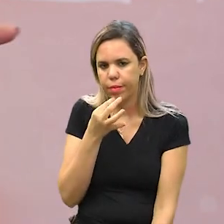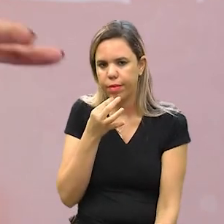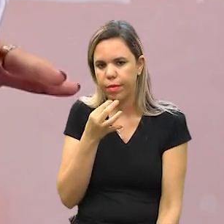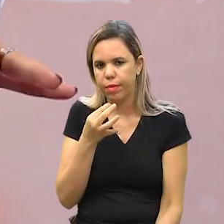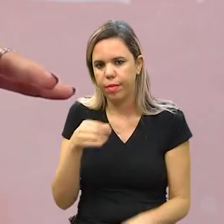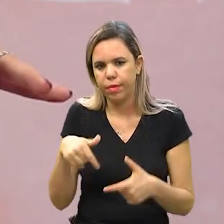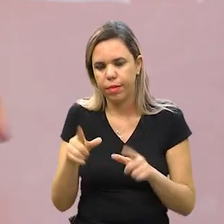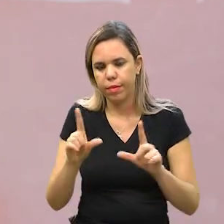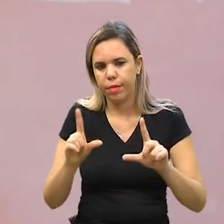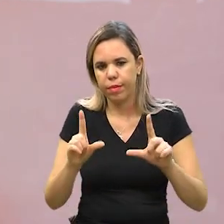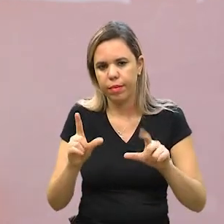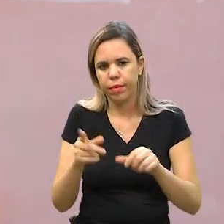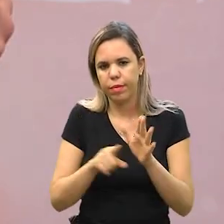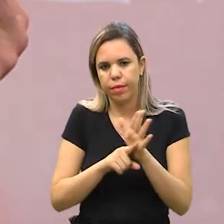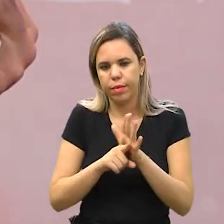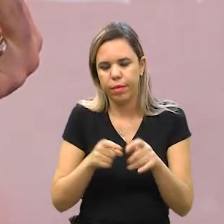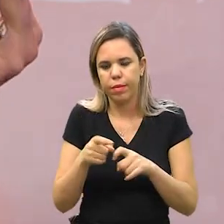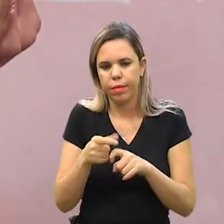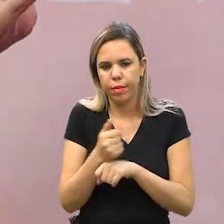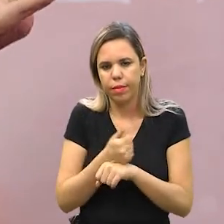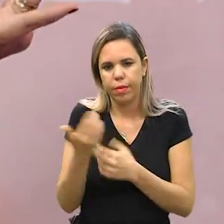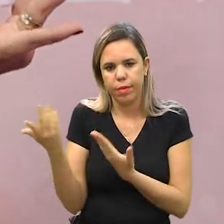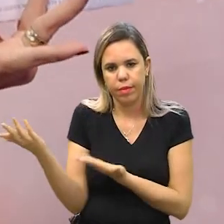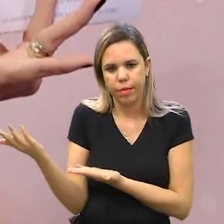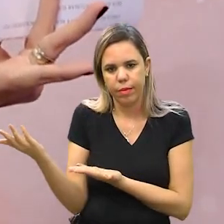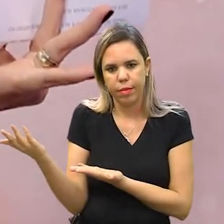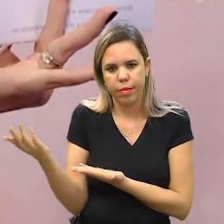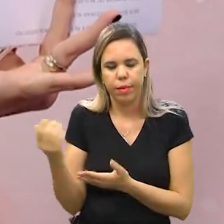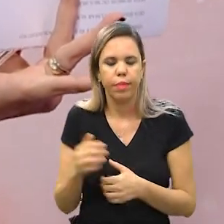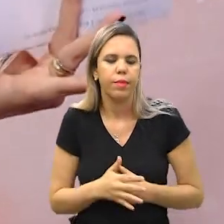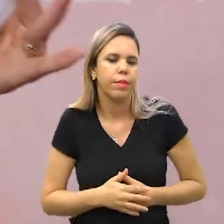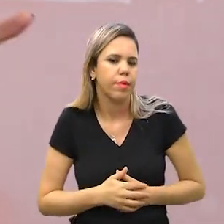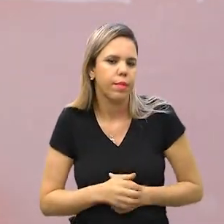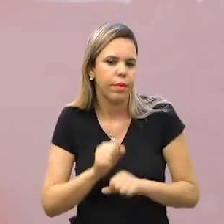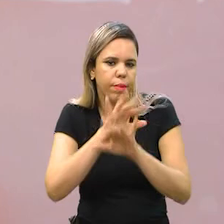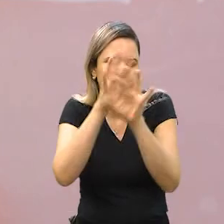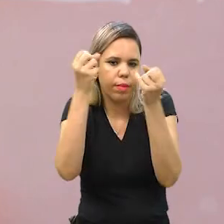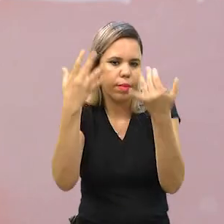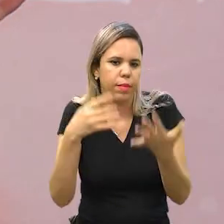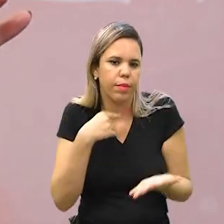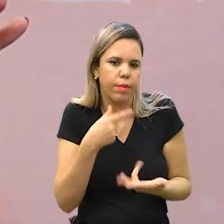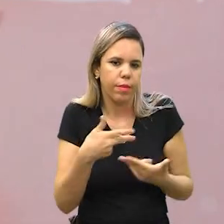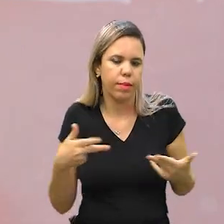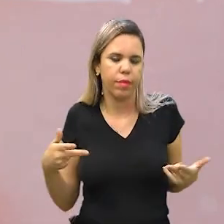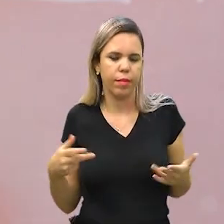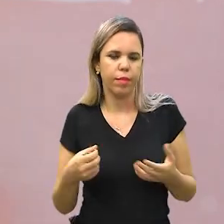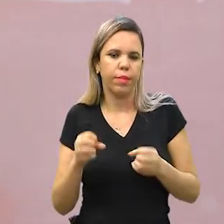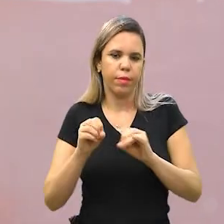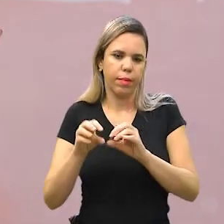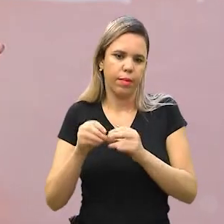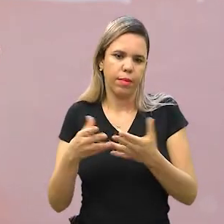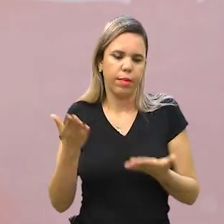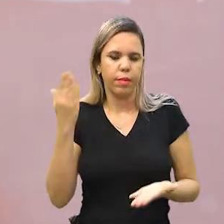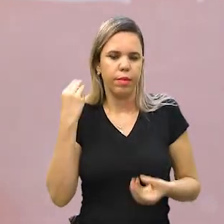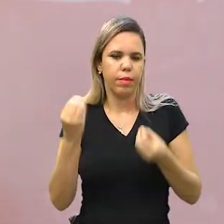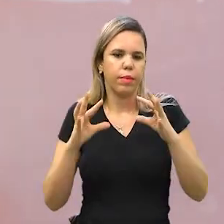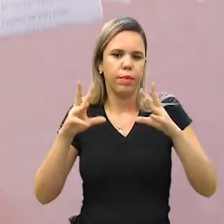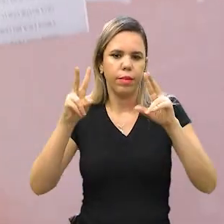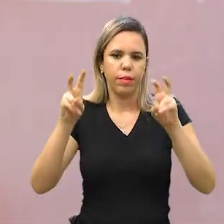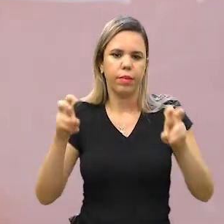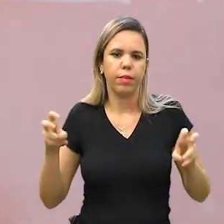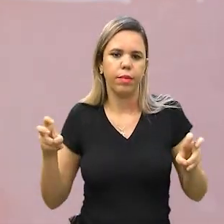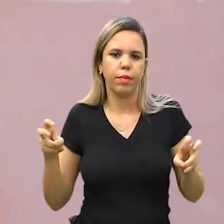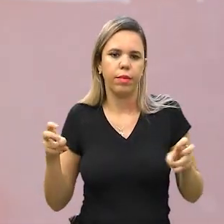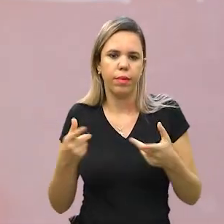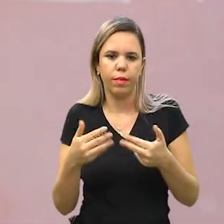sugestão, que a nossa produção vai atrás de um especialista, como fez aqui com o doutor Marcelo, para esclarecer, tirar as dúvidas, saber